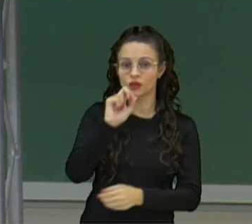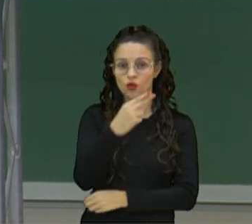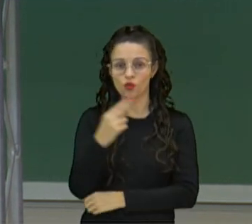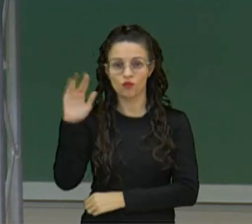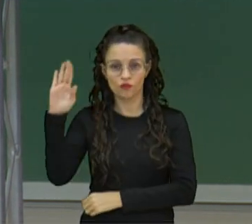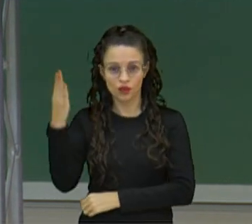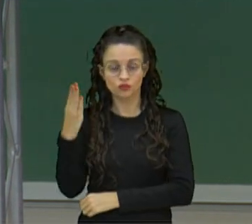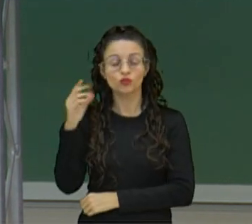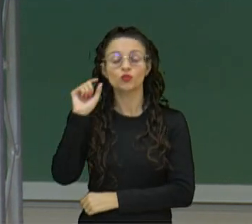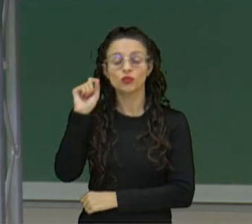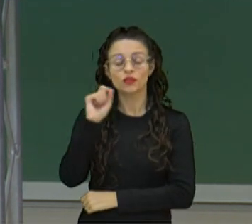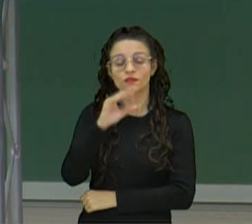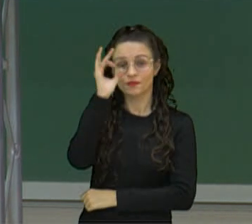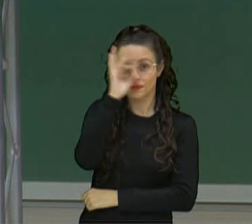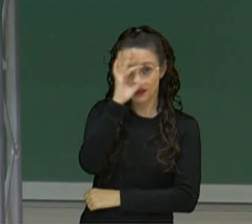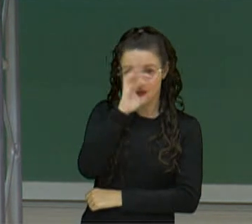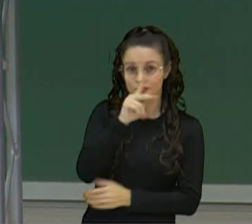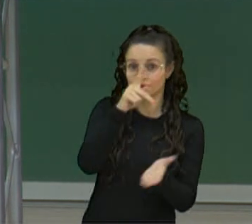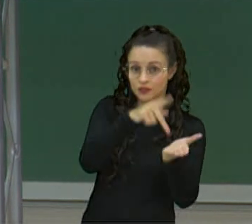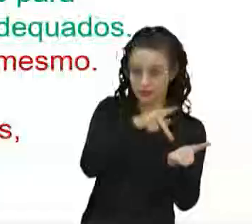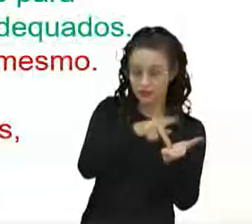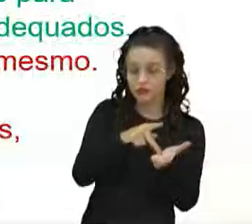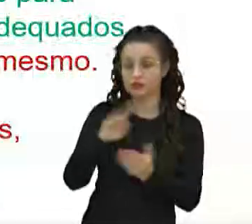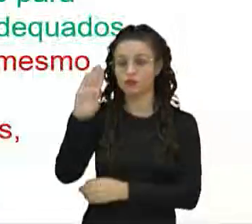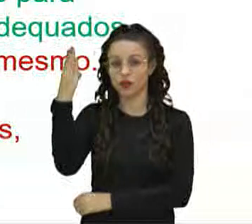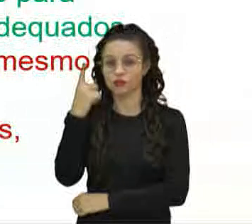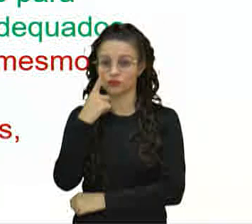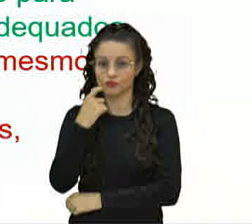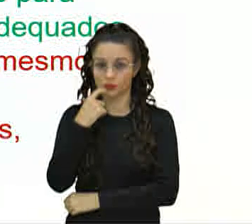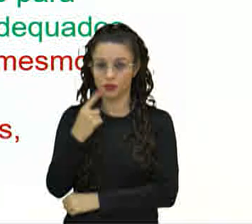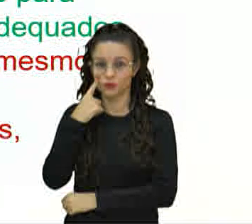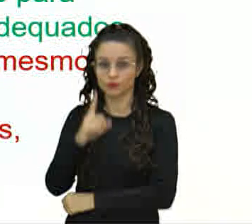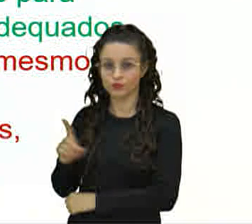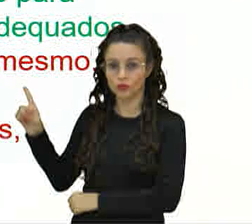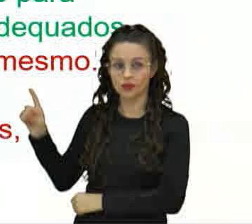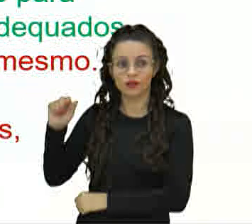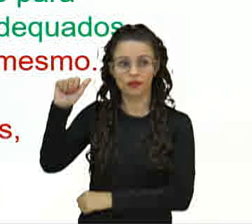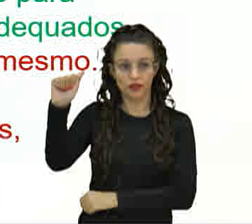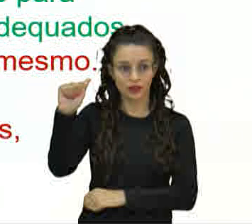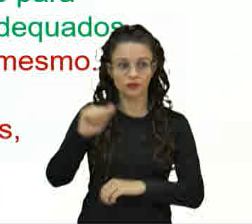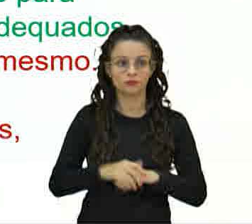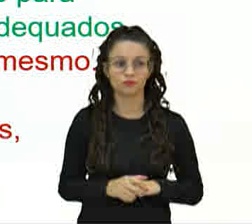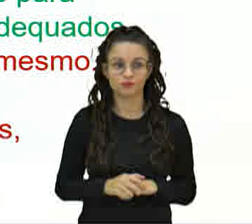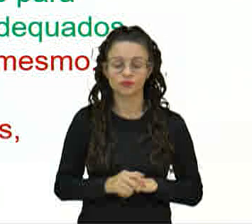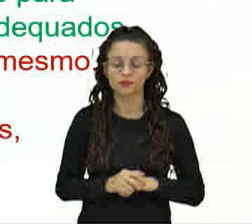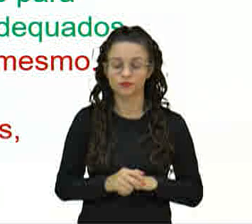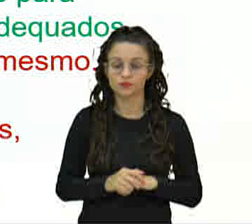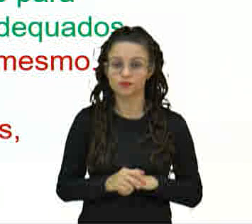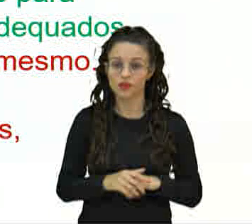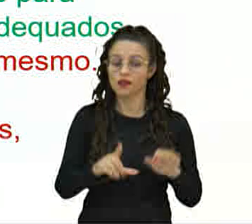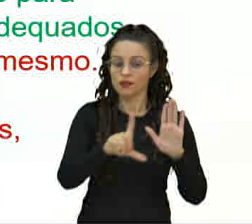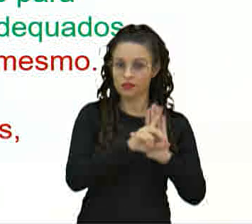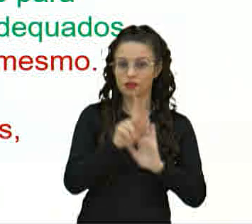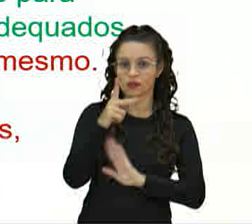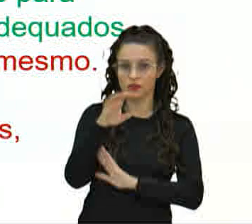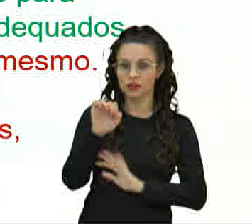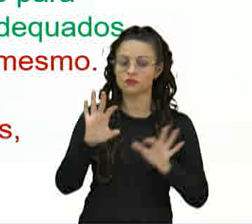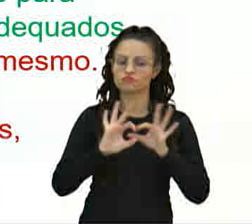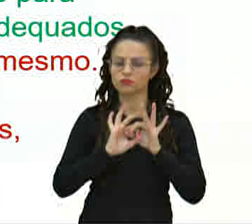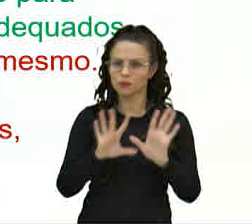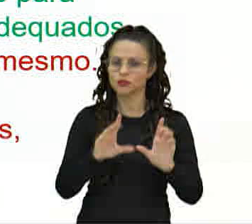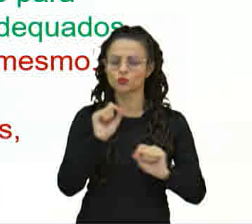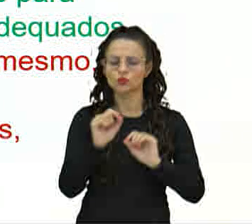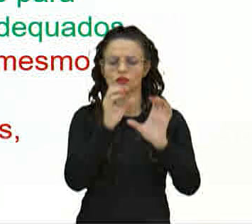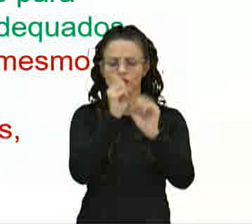verde, falsos de vermelho. Então, olha só, letra A. A lei de Hesse permite calcular as entalpias de